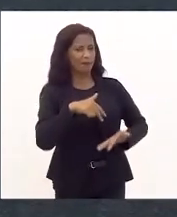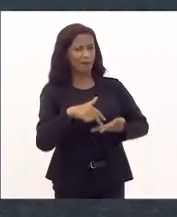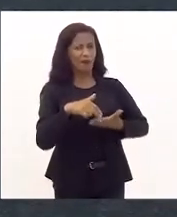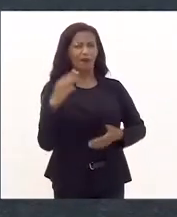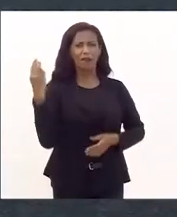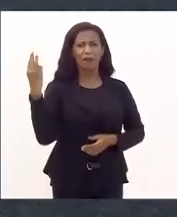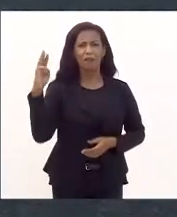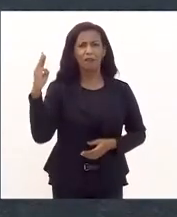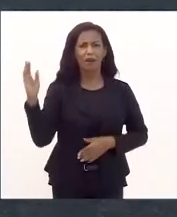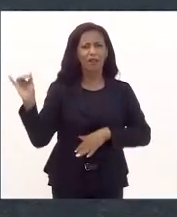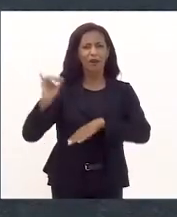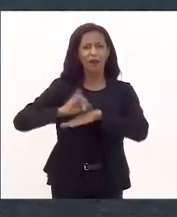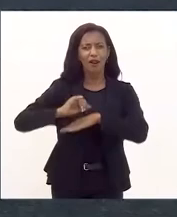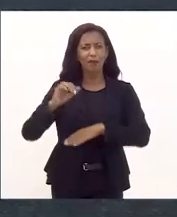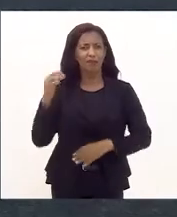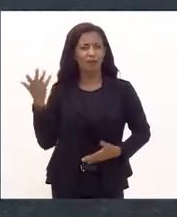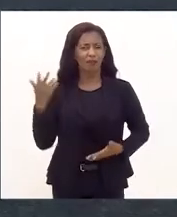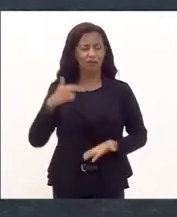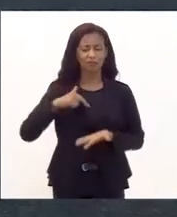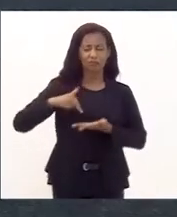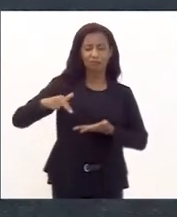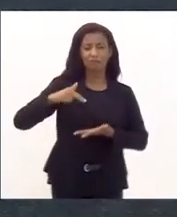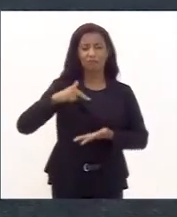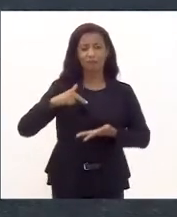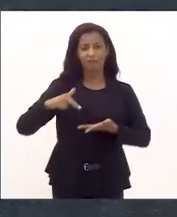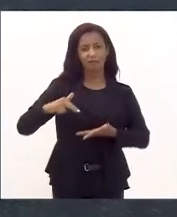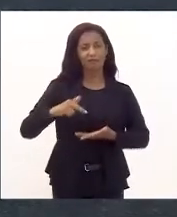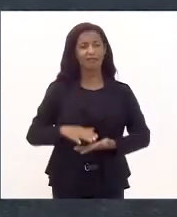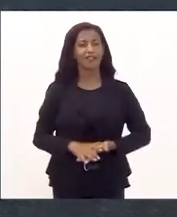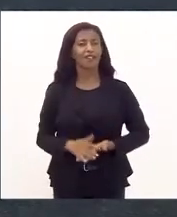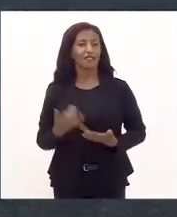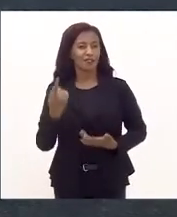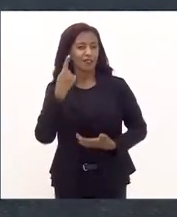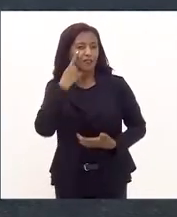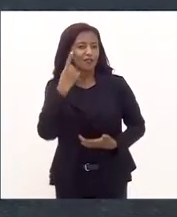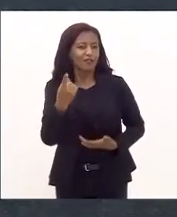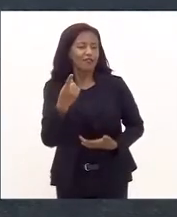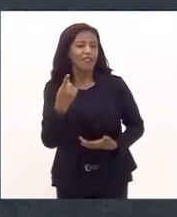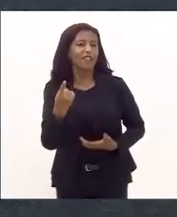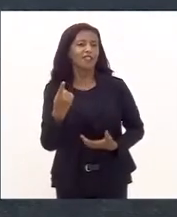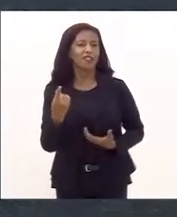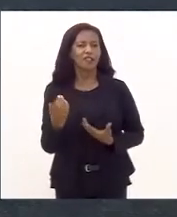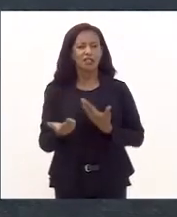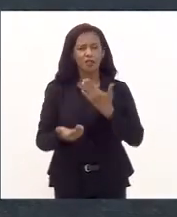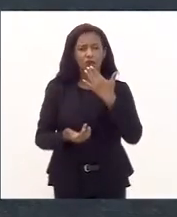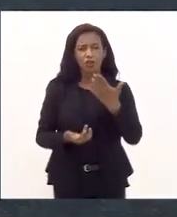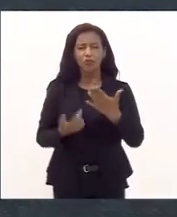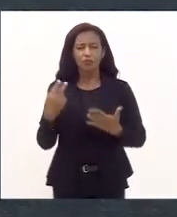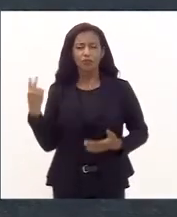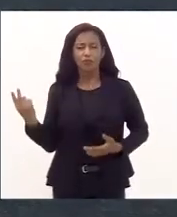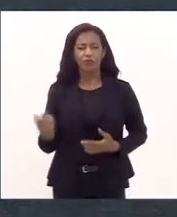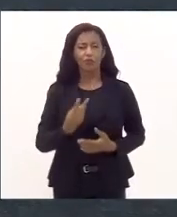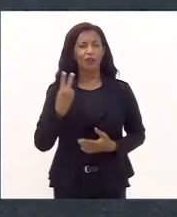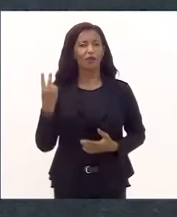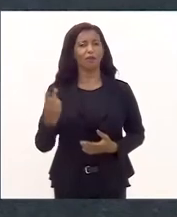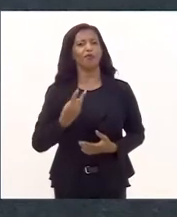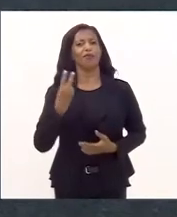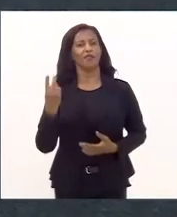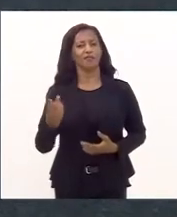Maranhão é a capital do charme, entendeu? Então veja que tipo de